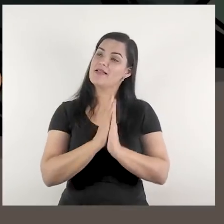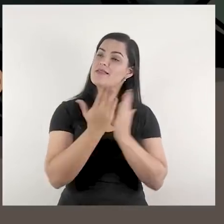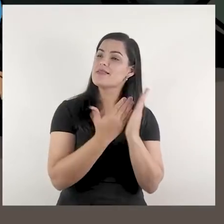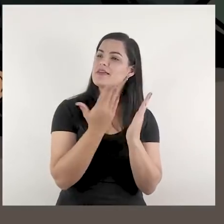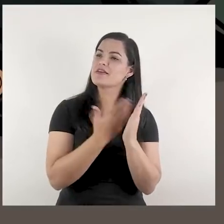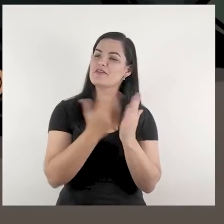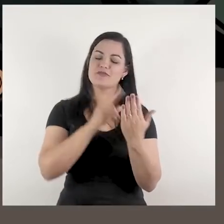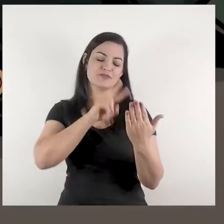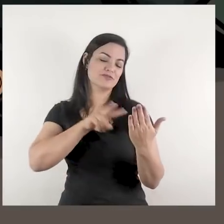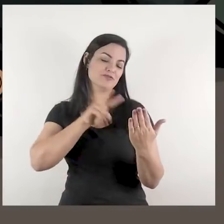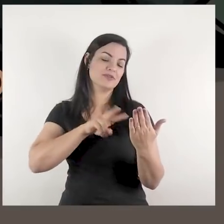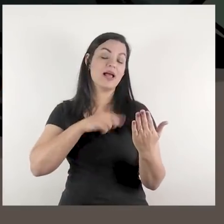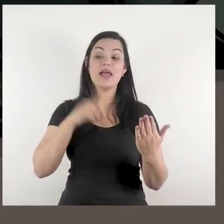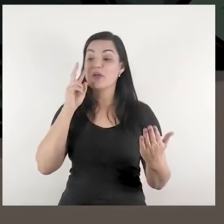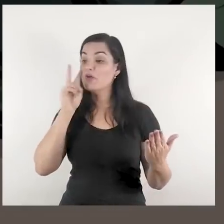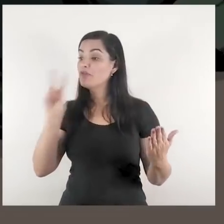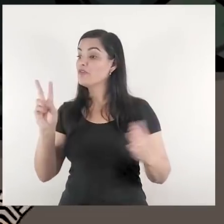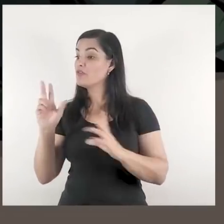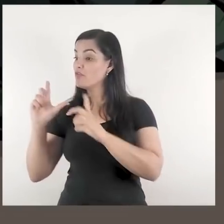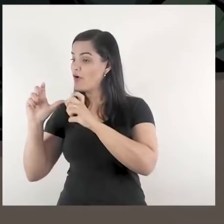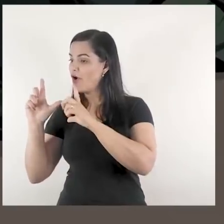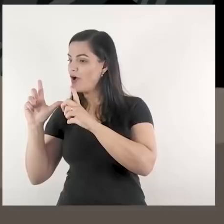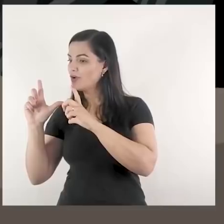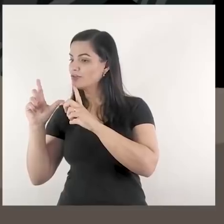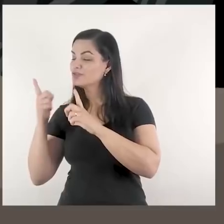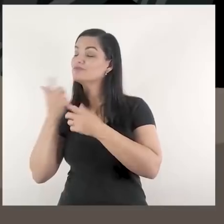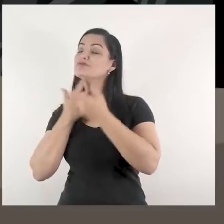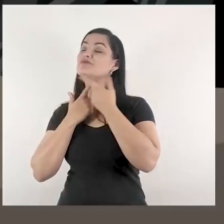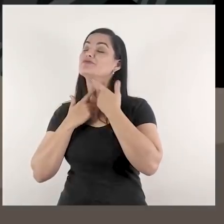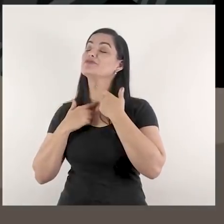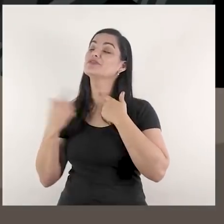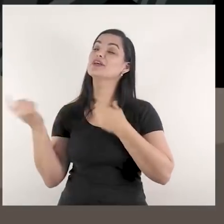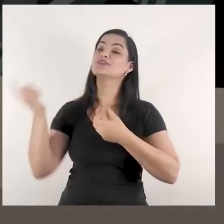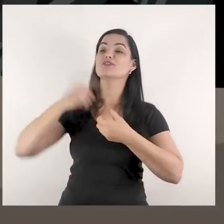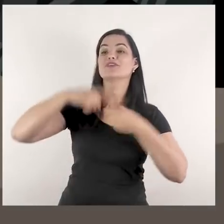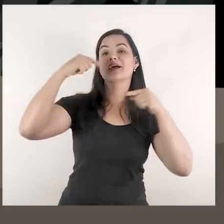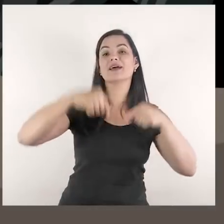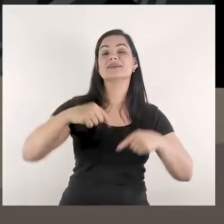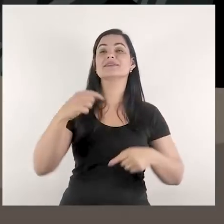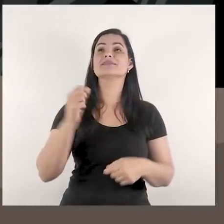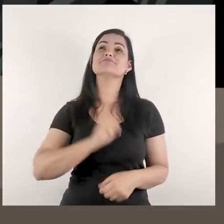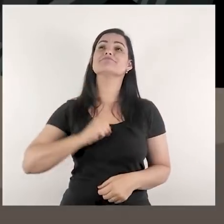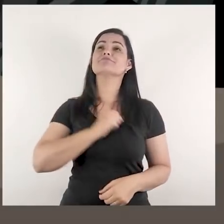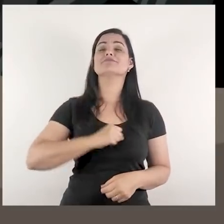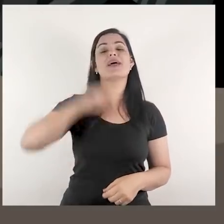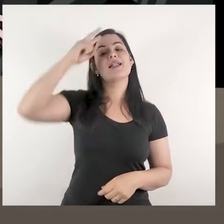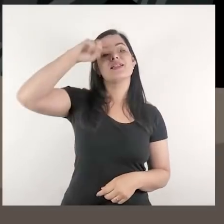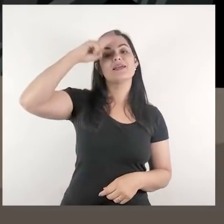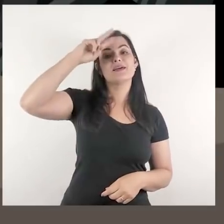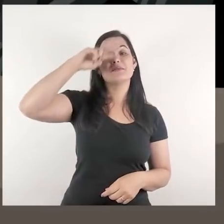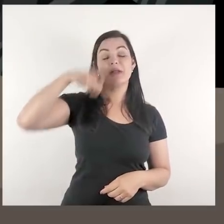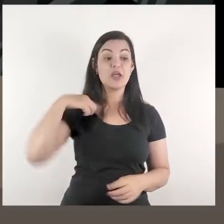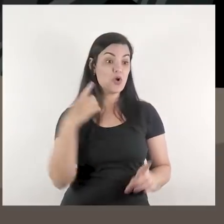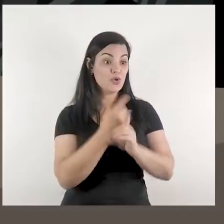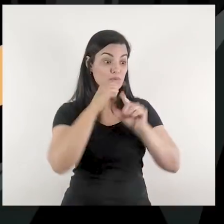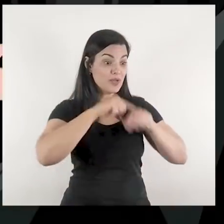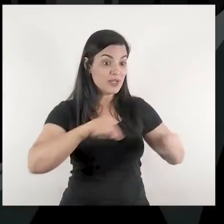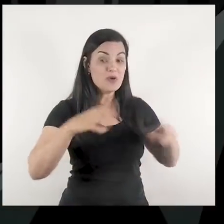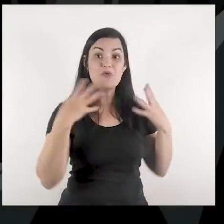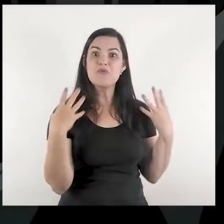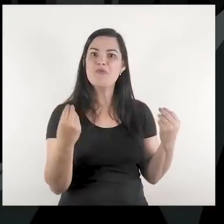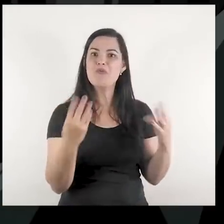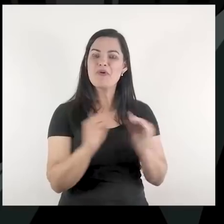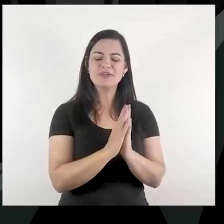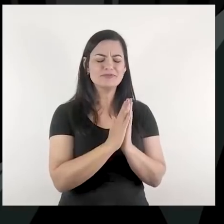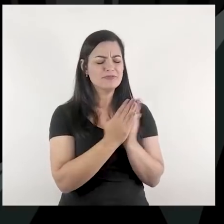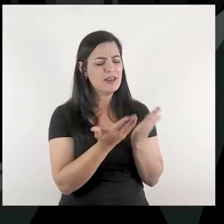foto desse tempo e resolvi voltar para matar saudade. E o que eu encontro? Livros que eu mesmo guardei e esqueci, não é ótimo? Mas o